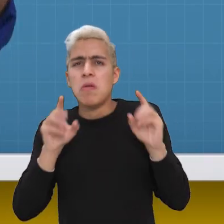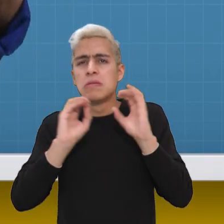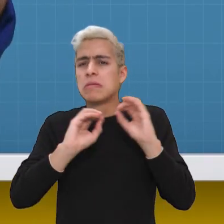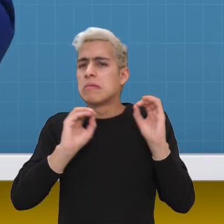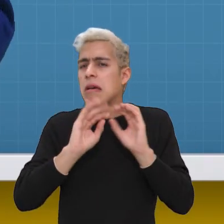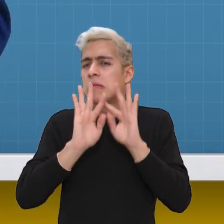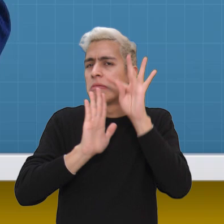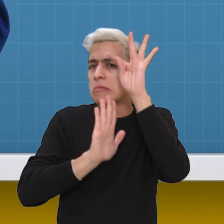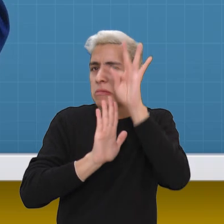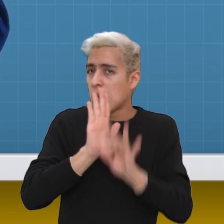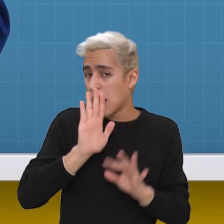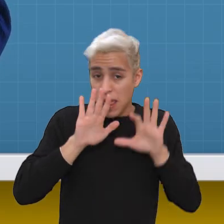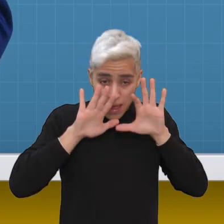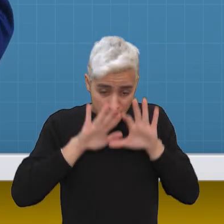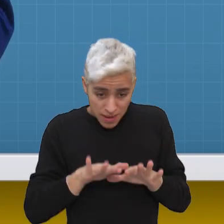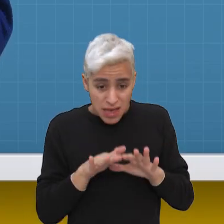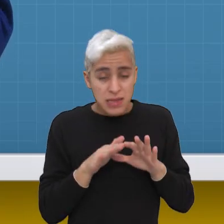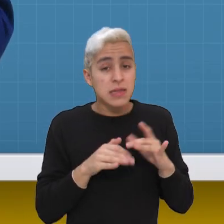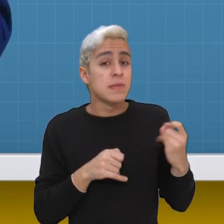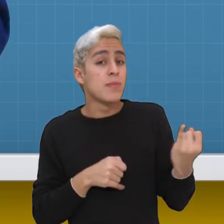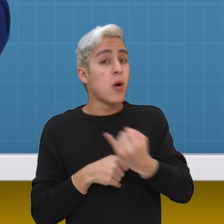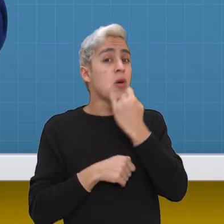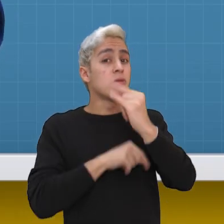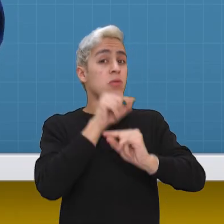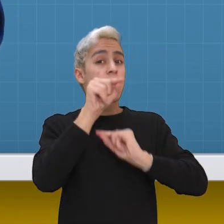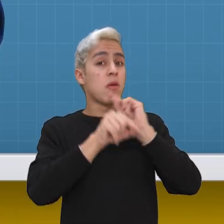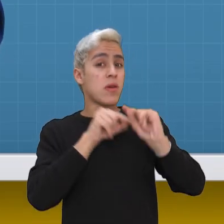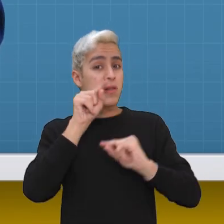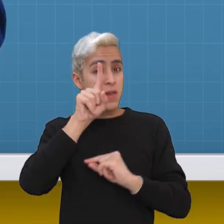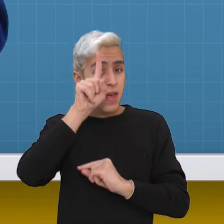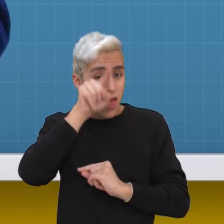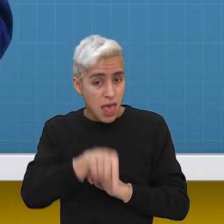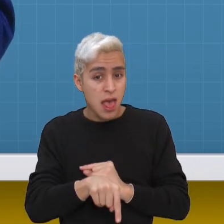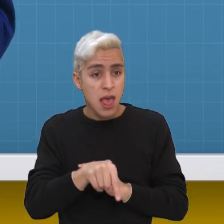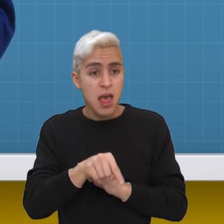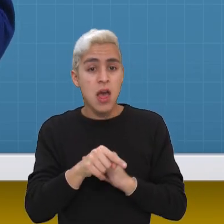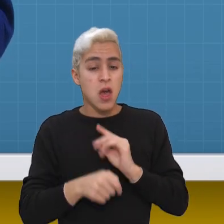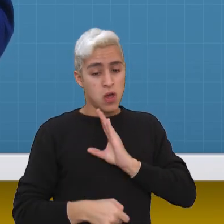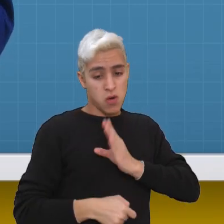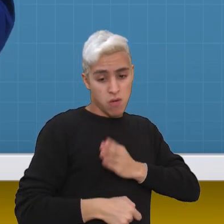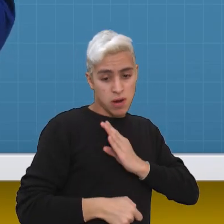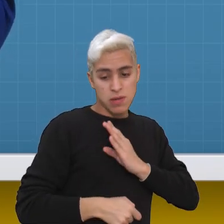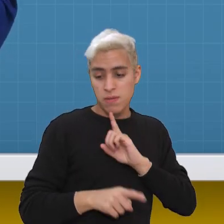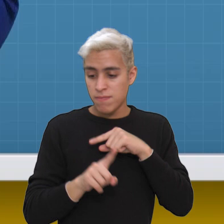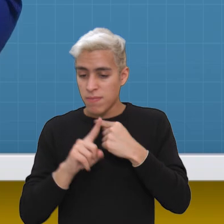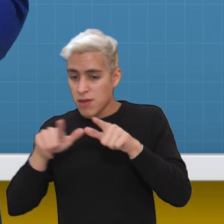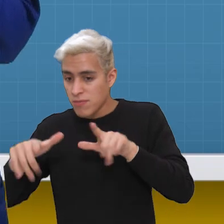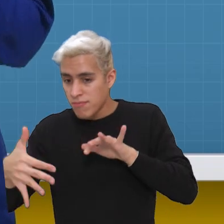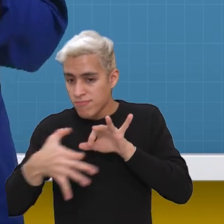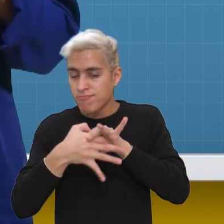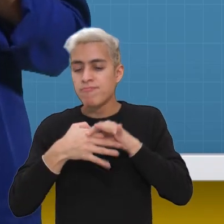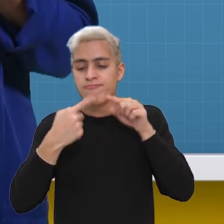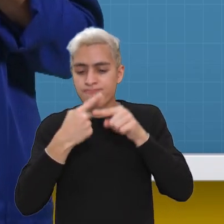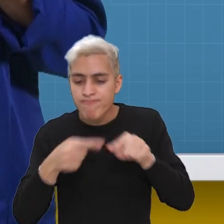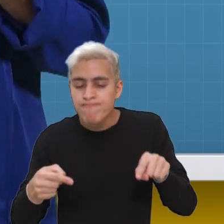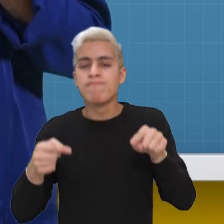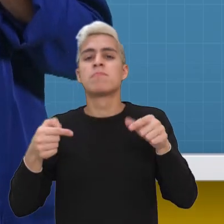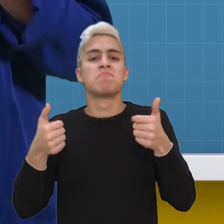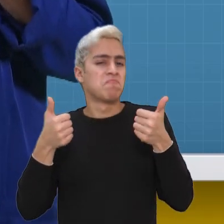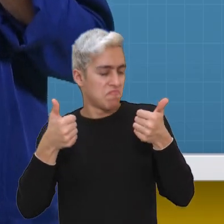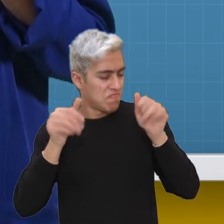está dando musicalidade no texto. O que importa ali para a musicalidade é o coração com o